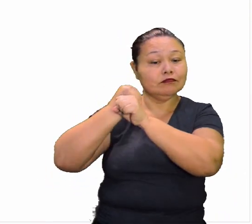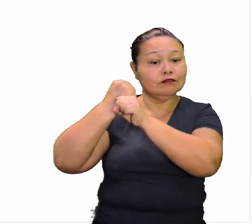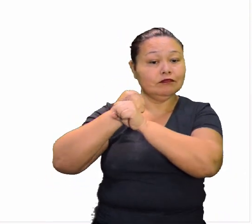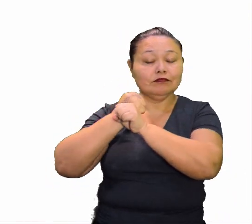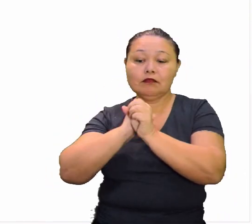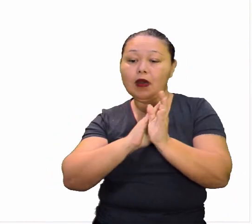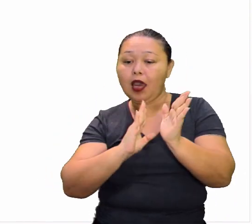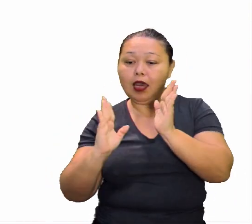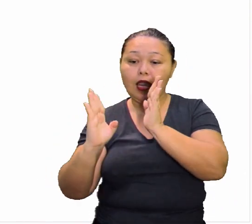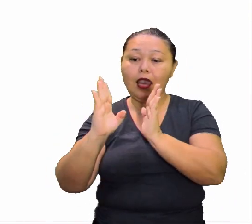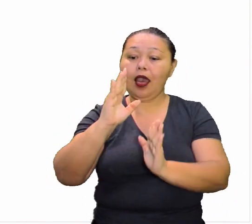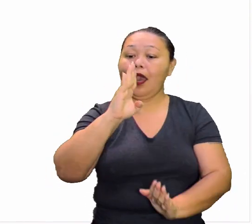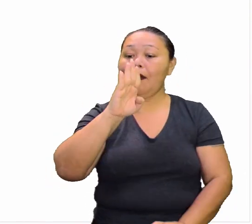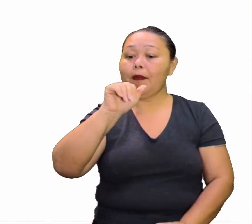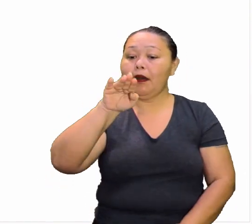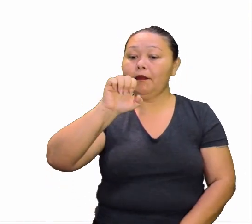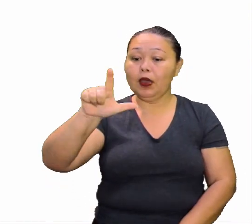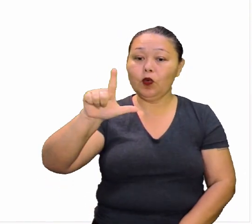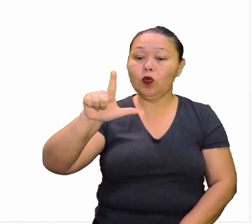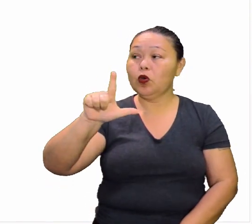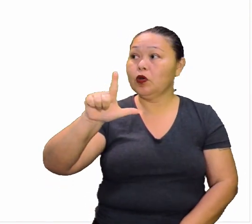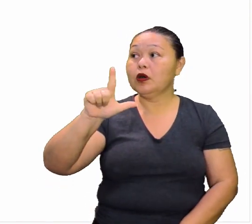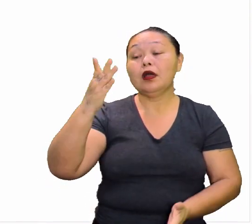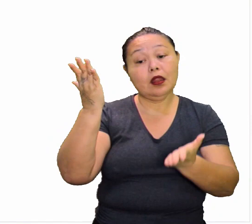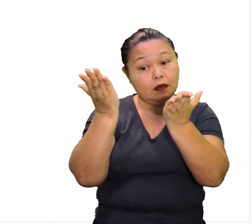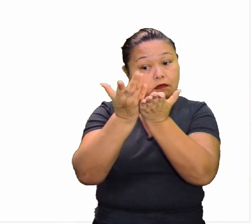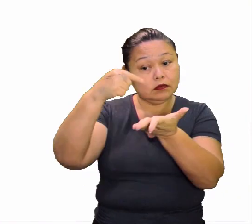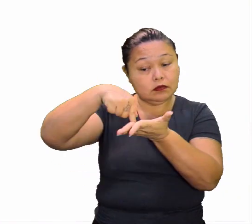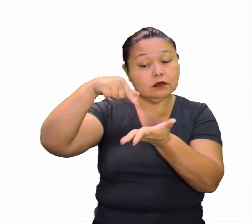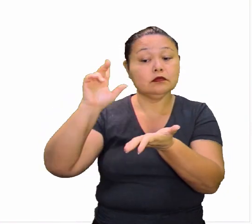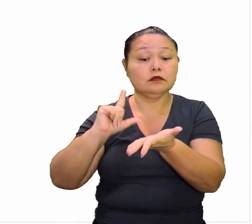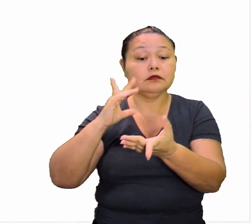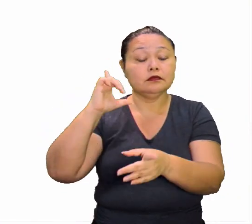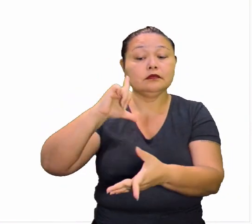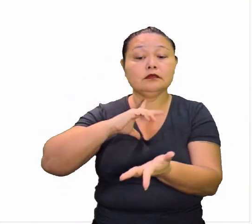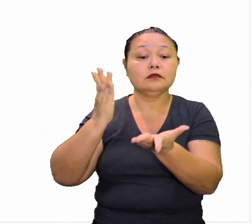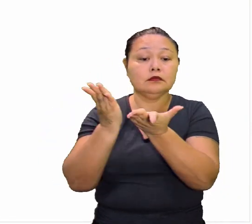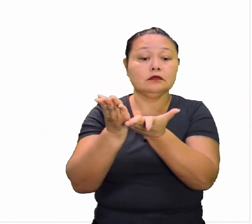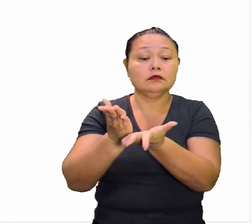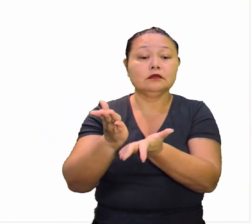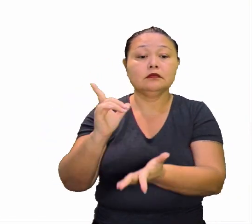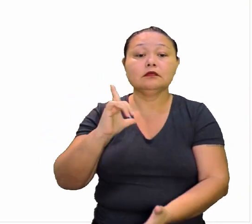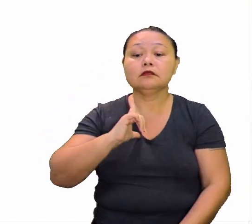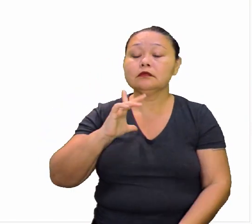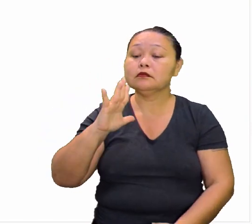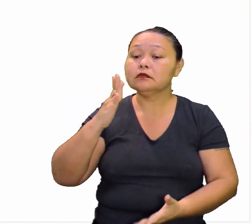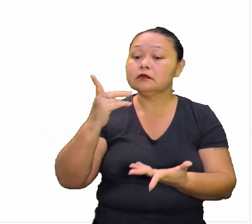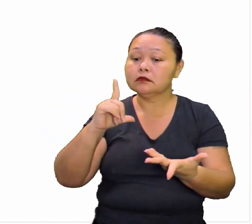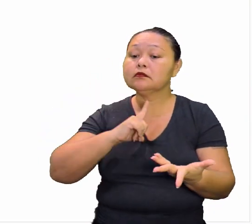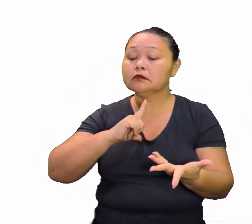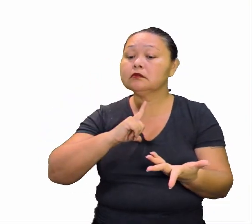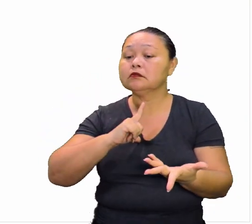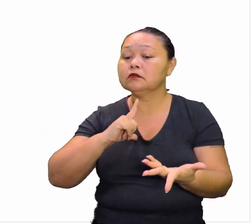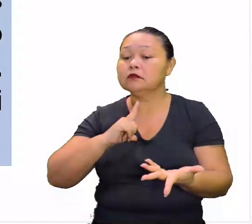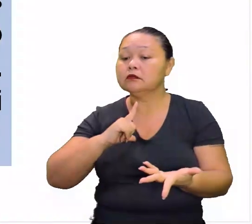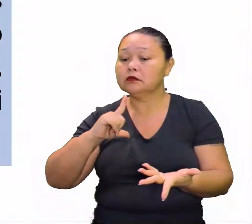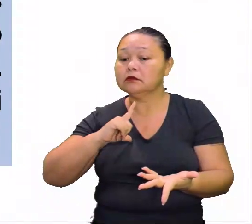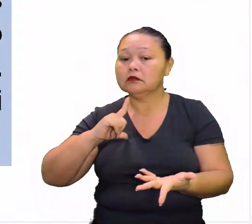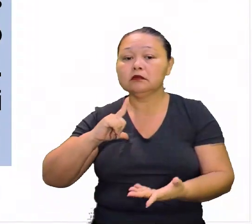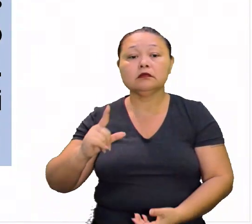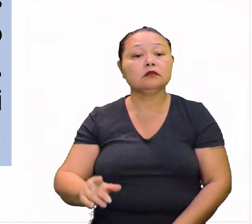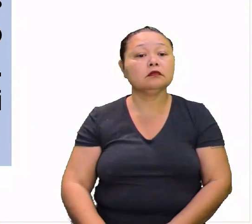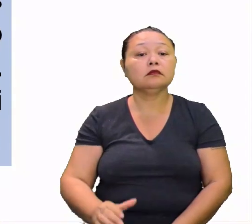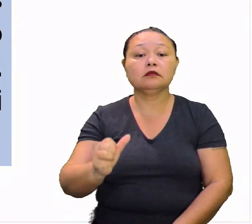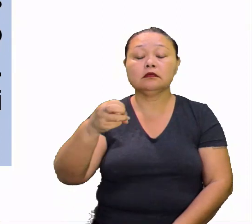Torre de Babel. Inclusive, ela é bíblica, né? Ela se encontra. Mas, de fato, existiu? Com certeza. Vamos